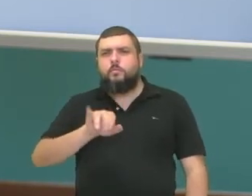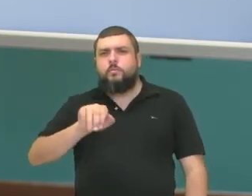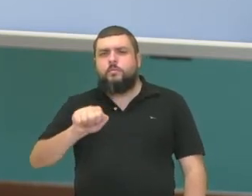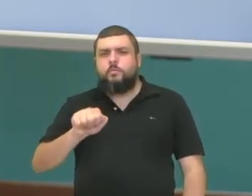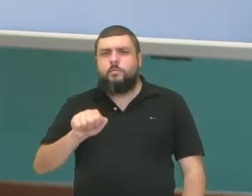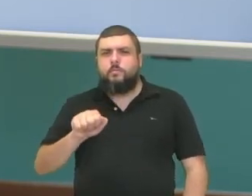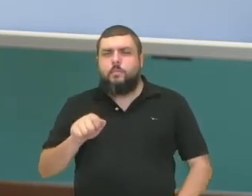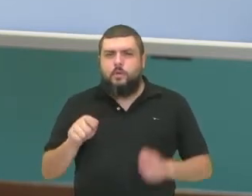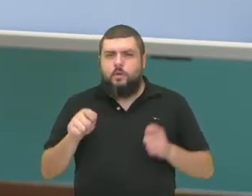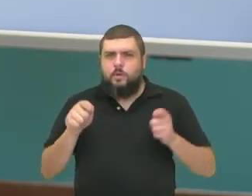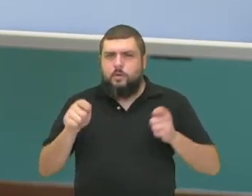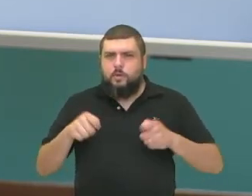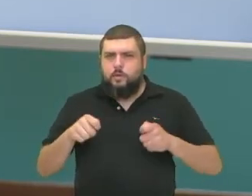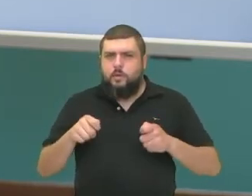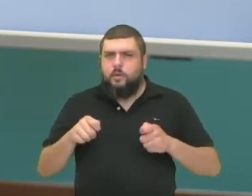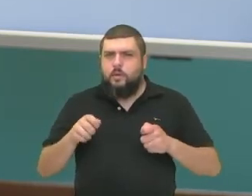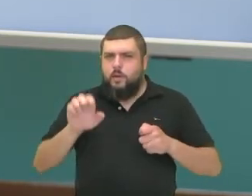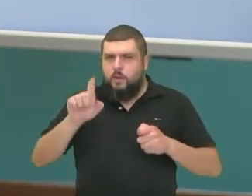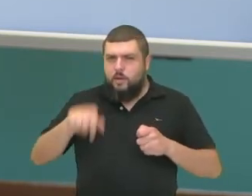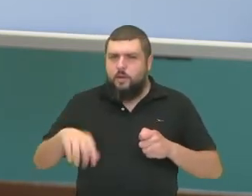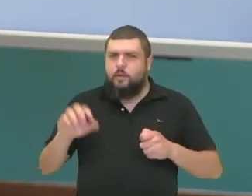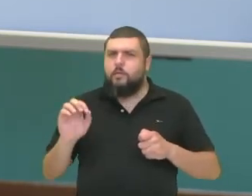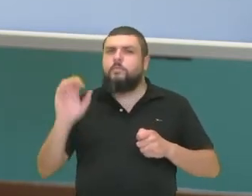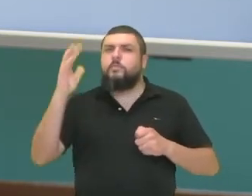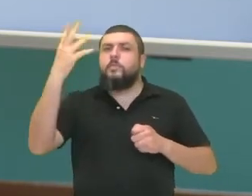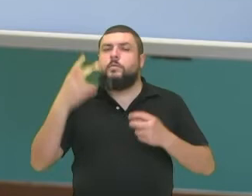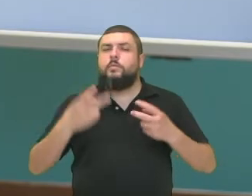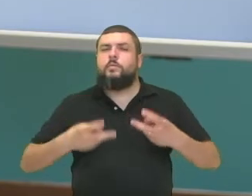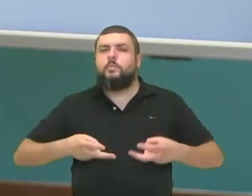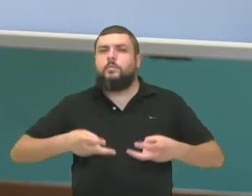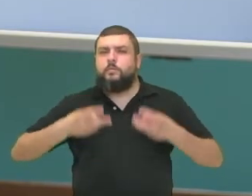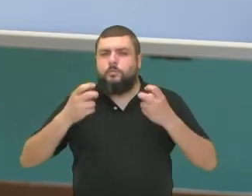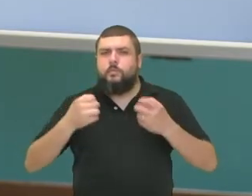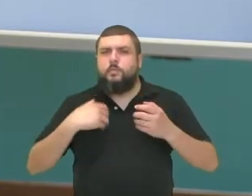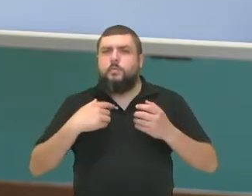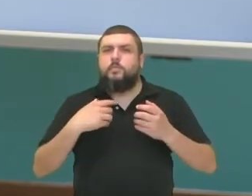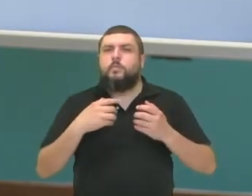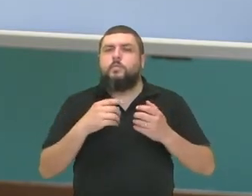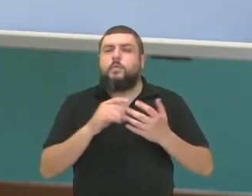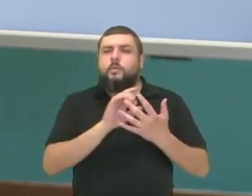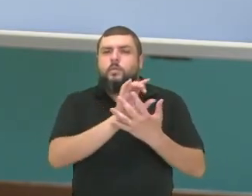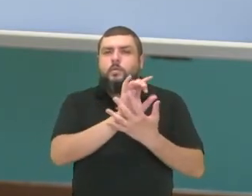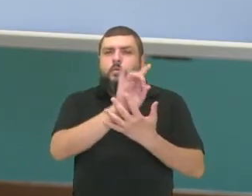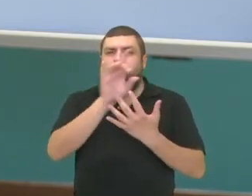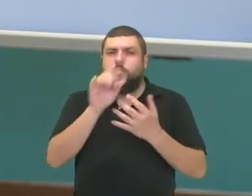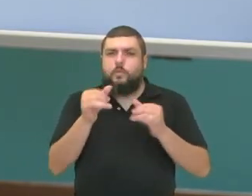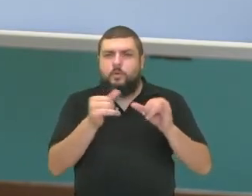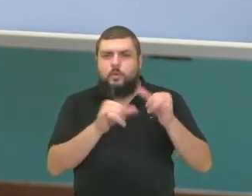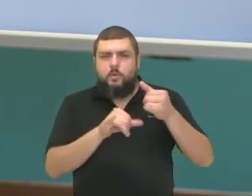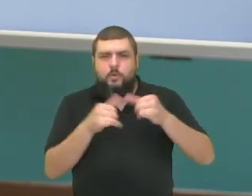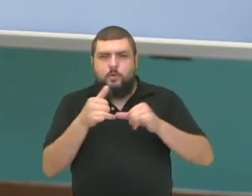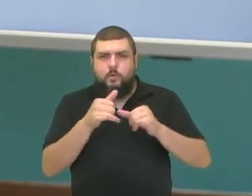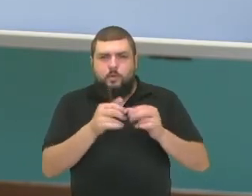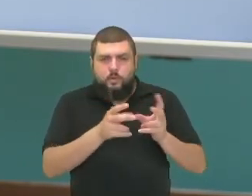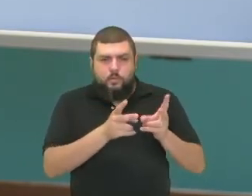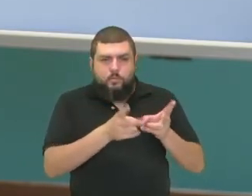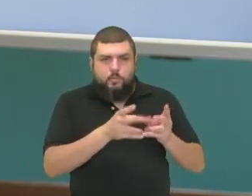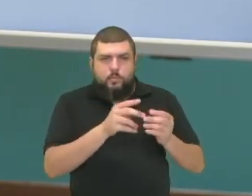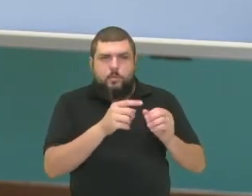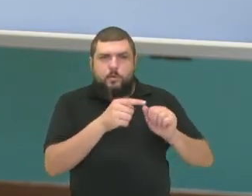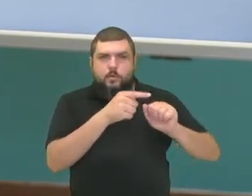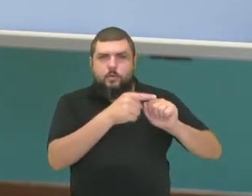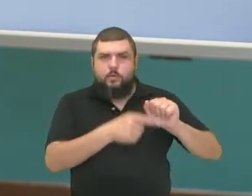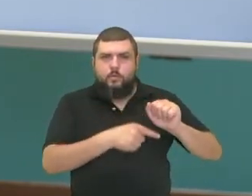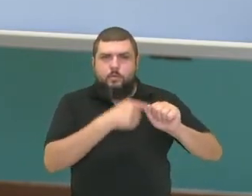observamos substâncias químicas constituídas dos mesmos átomos e formando